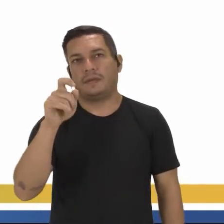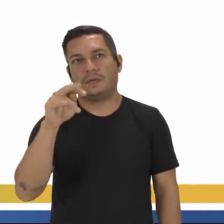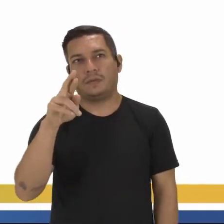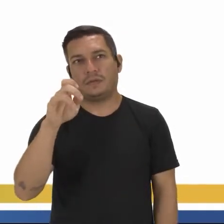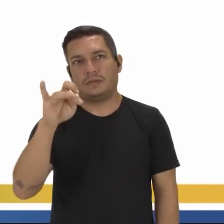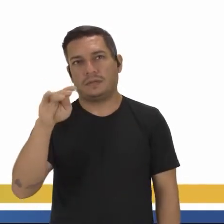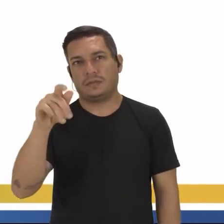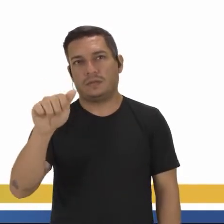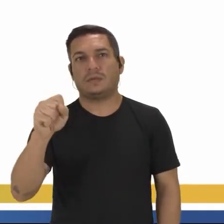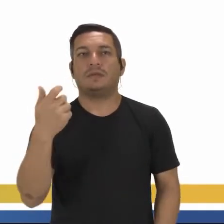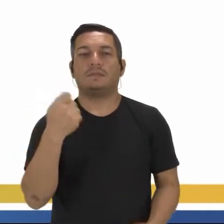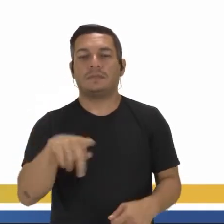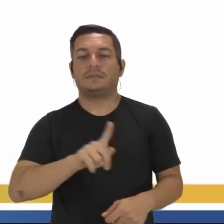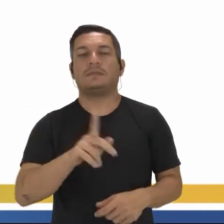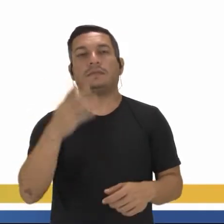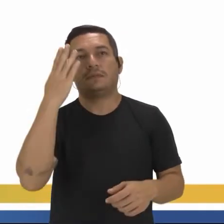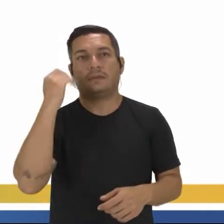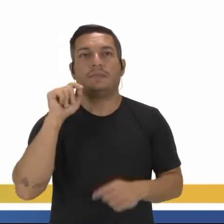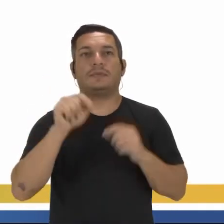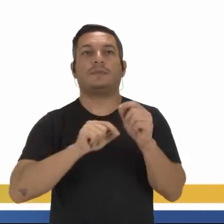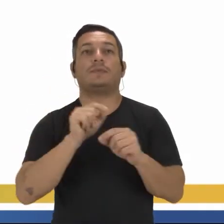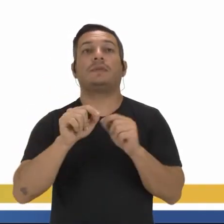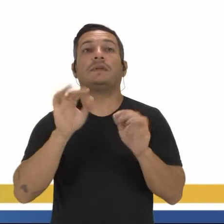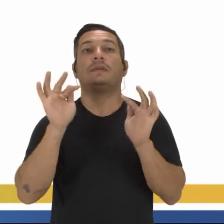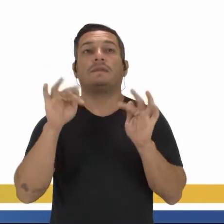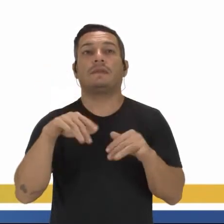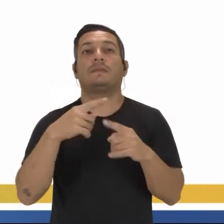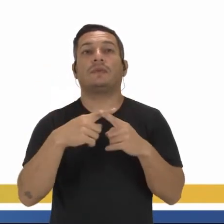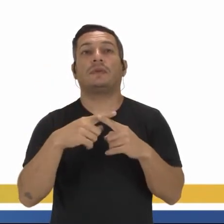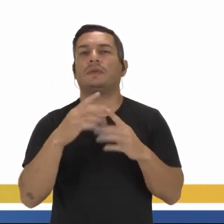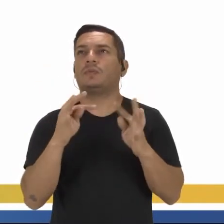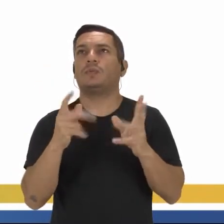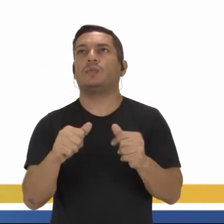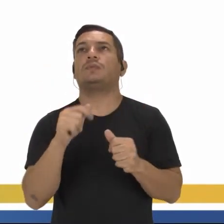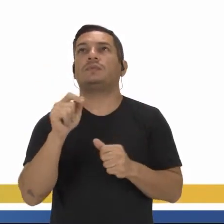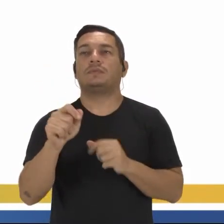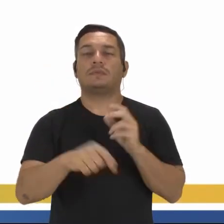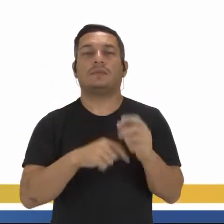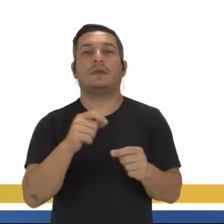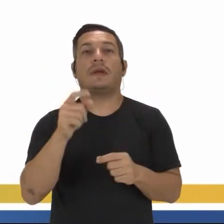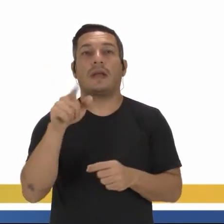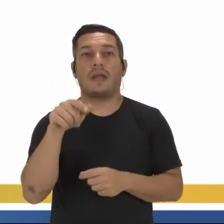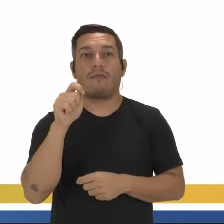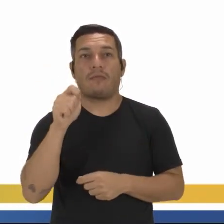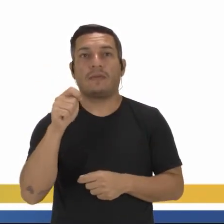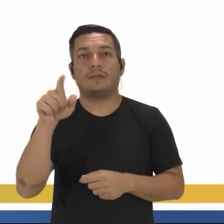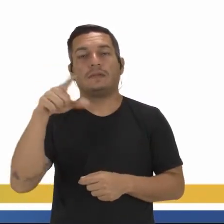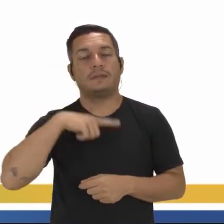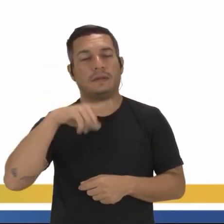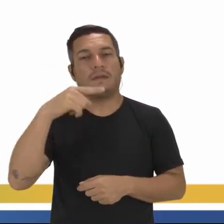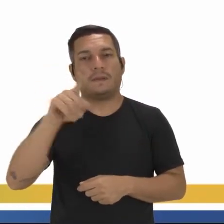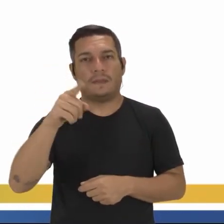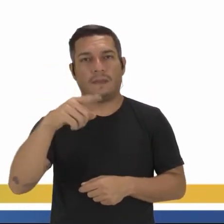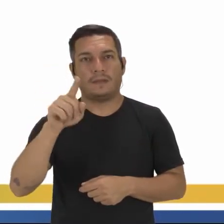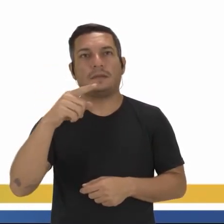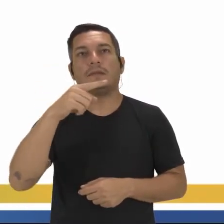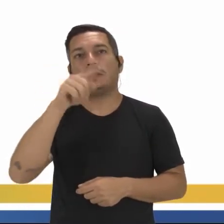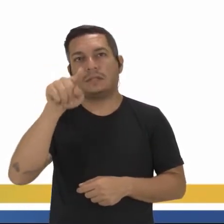não preciso saber da terminação, porque todas elas obrigatoriamente serão